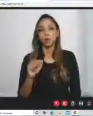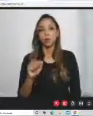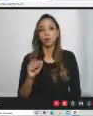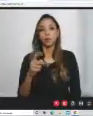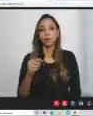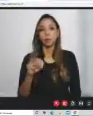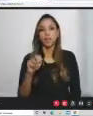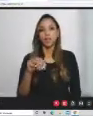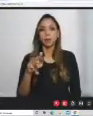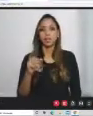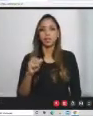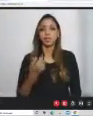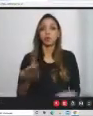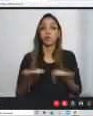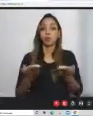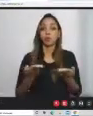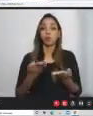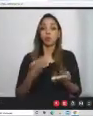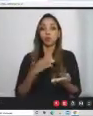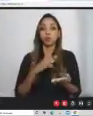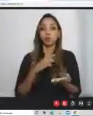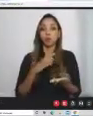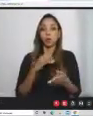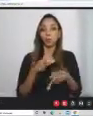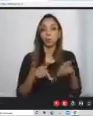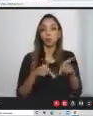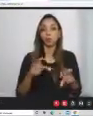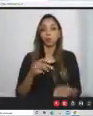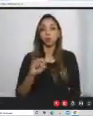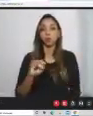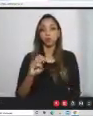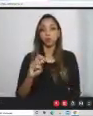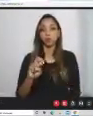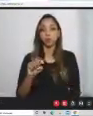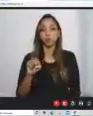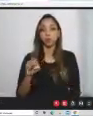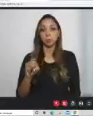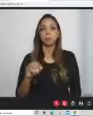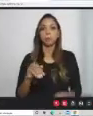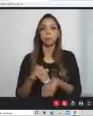habitantes. Nova Parnamirim. Nova Parnamirim hoje significa ser